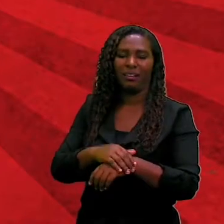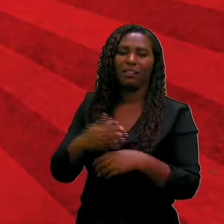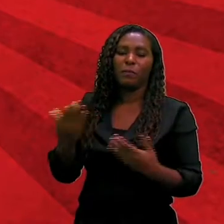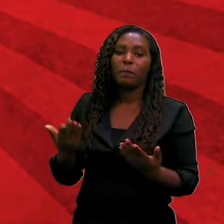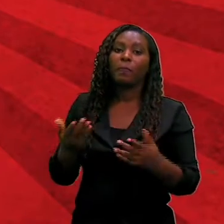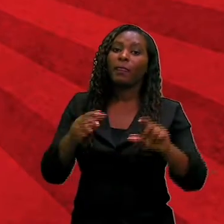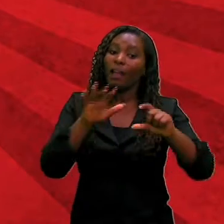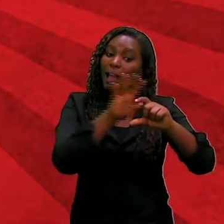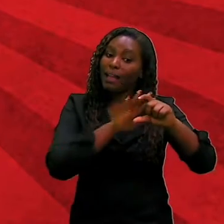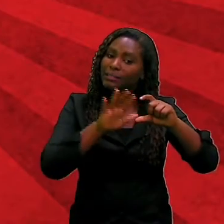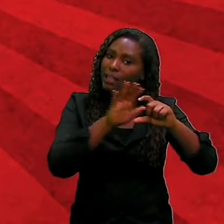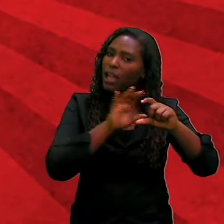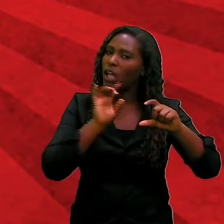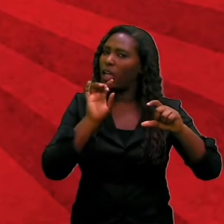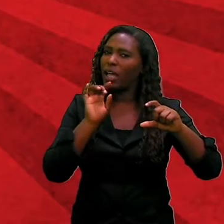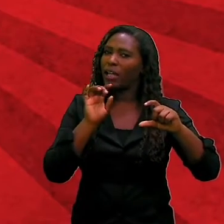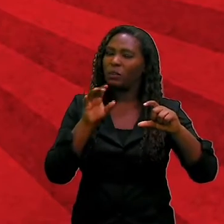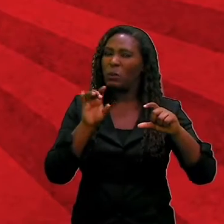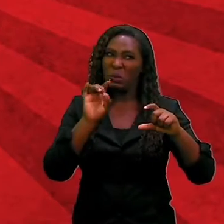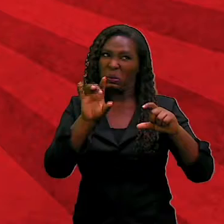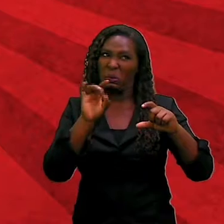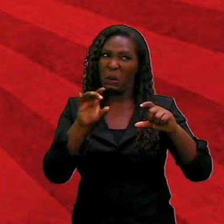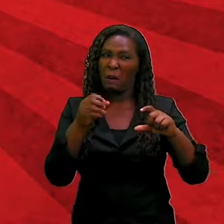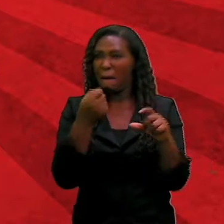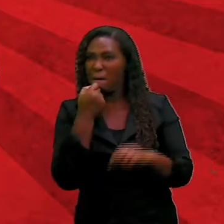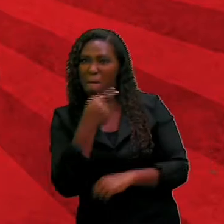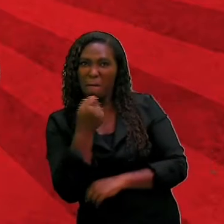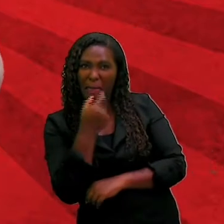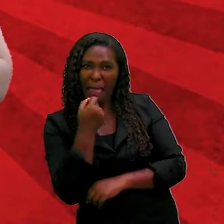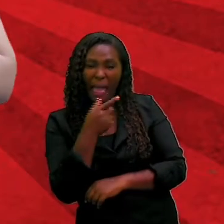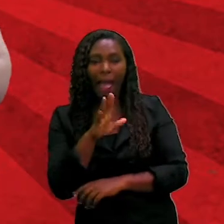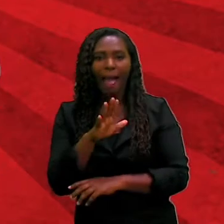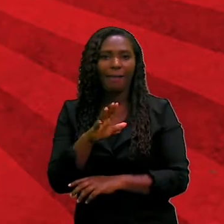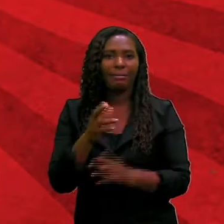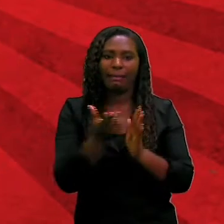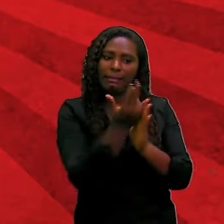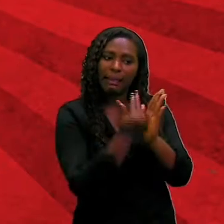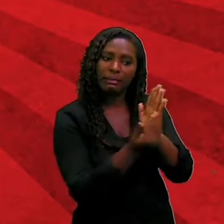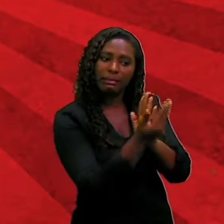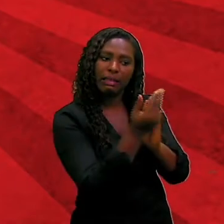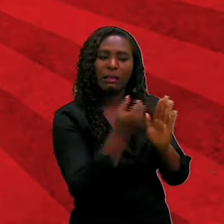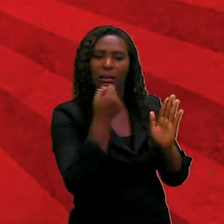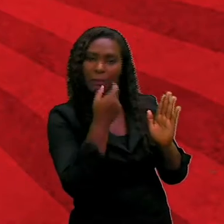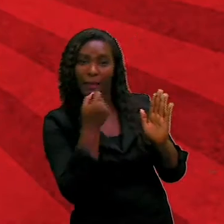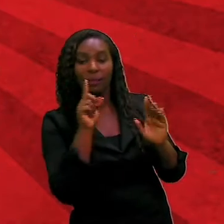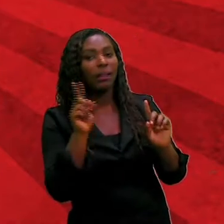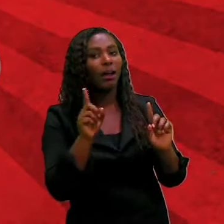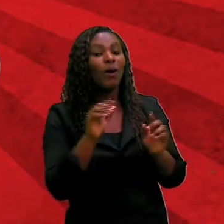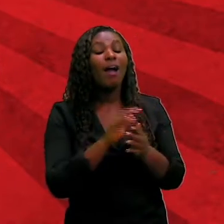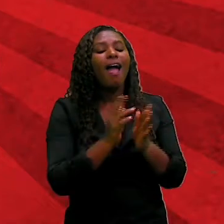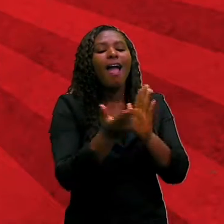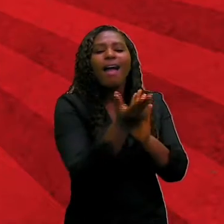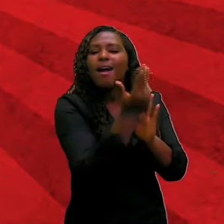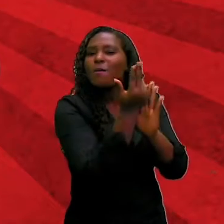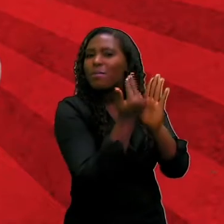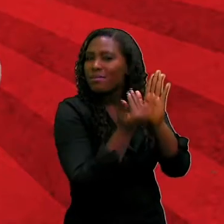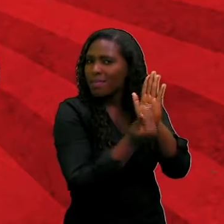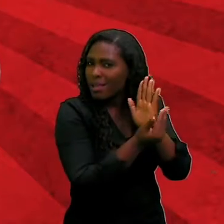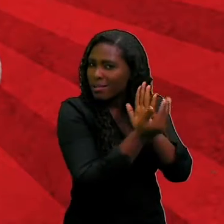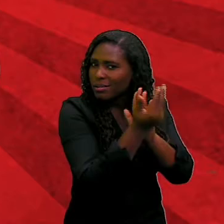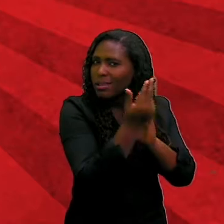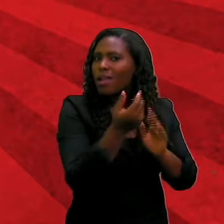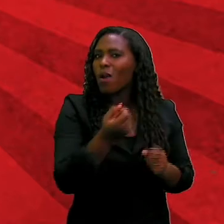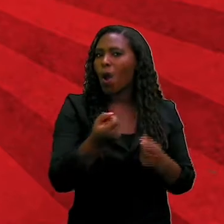são mais do que piadas gráficas. Elas são desenhos aí cheios de humor, com uma camadinha fina aí